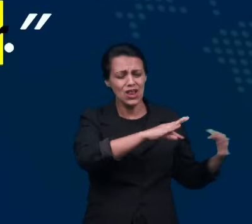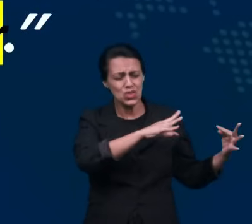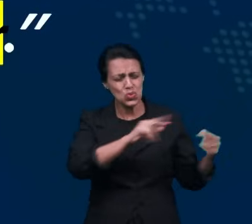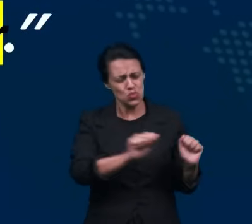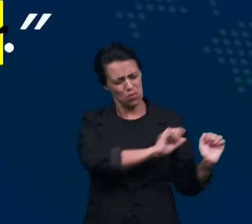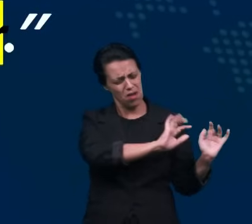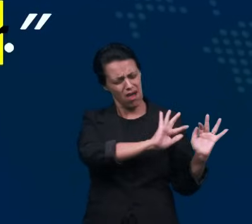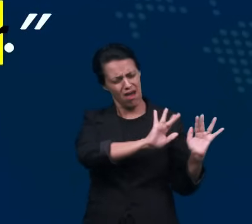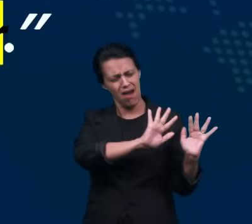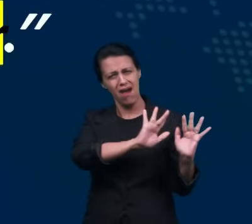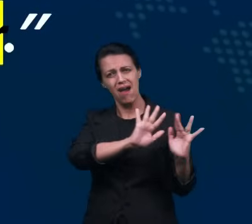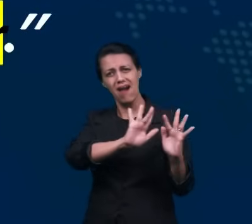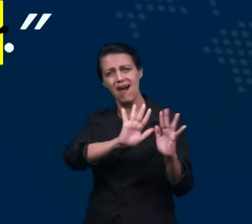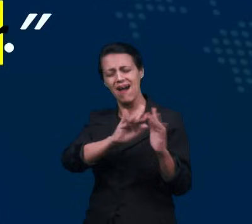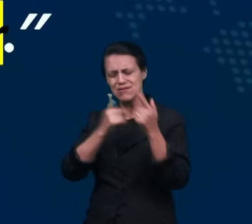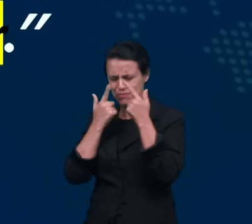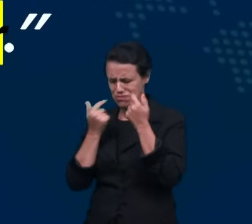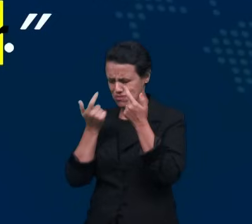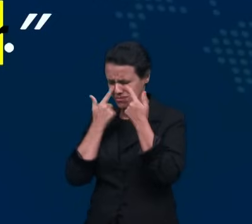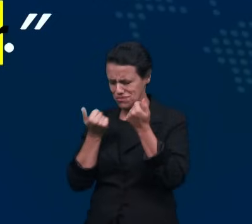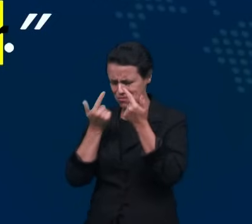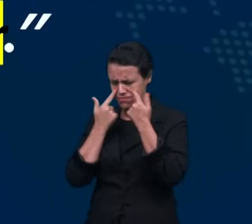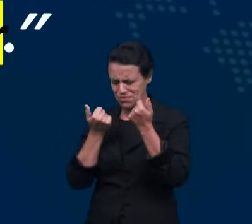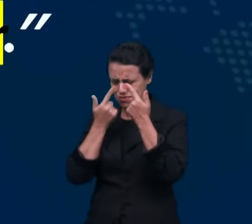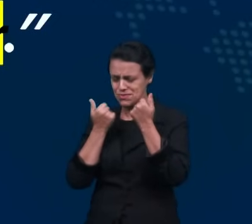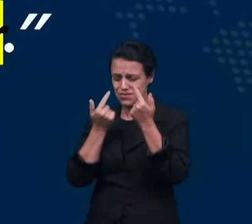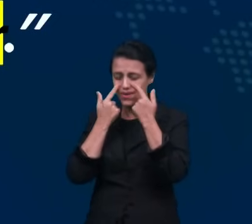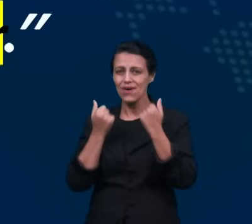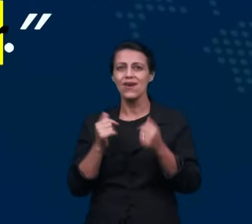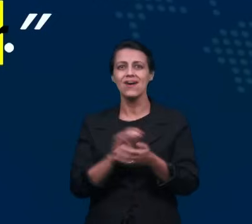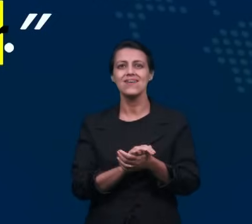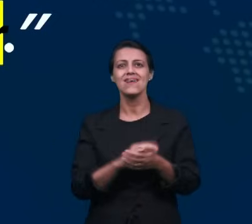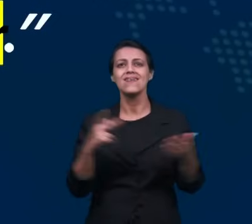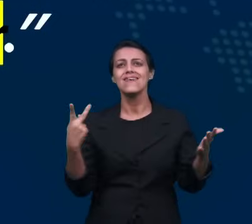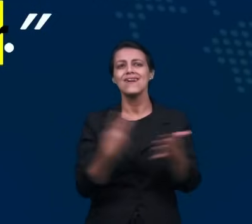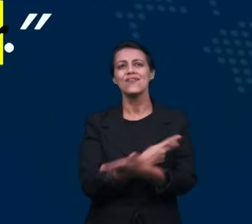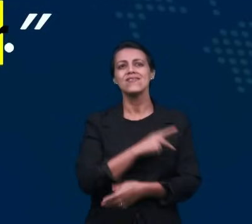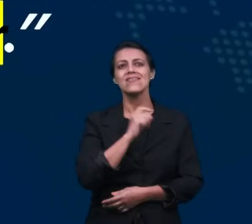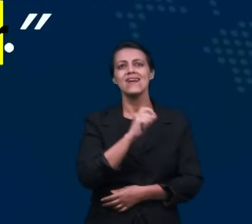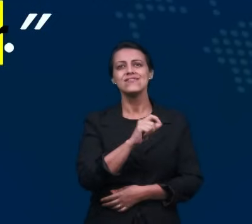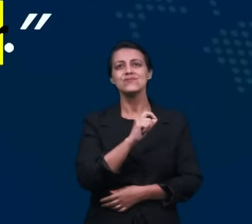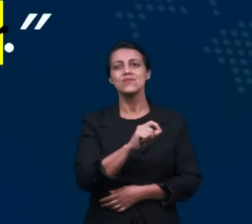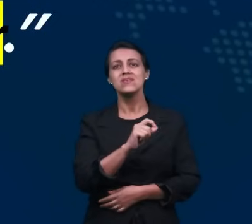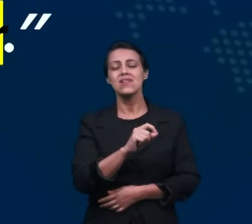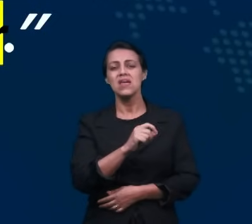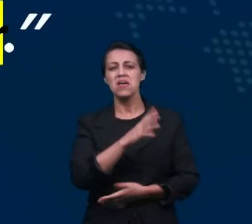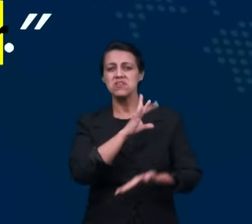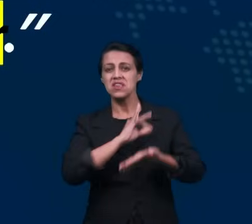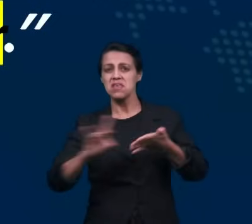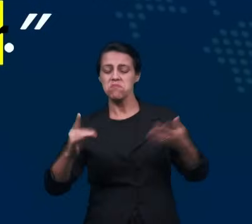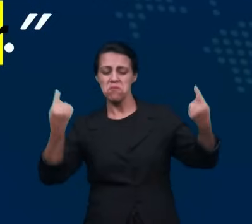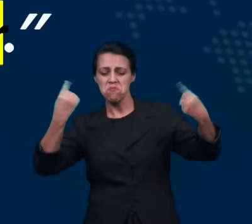choro, e na descida os adversários ouviram um lastimoso clamor.